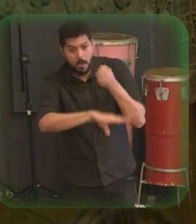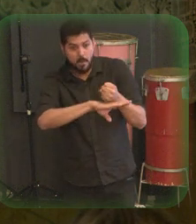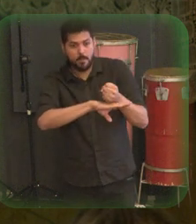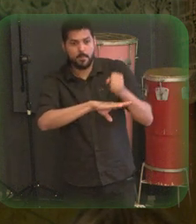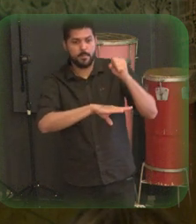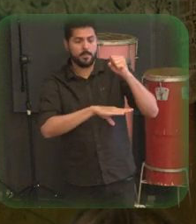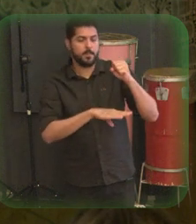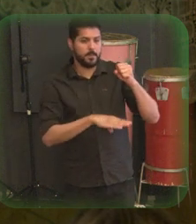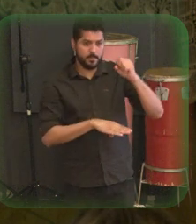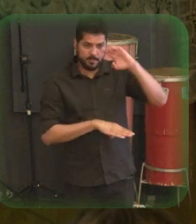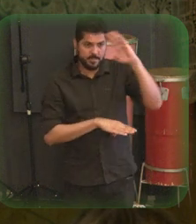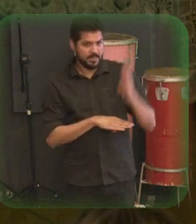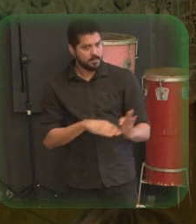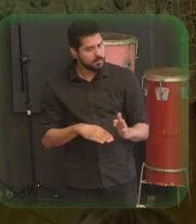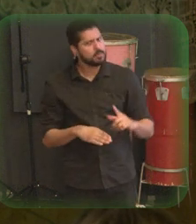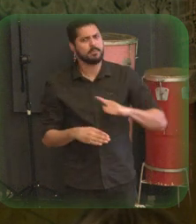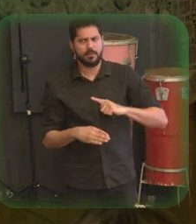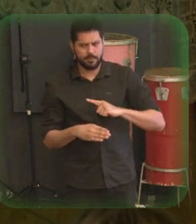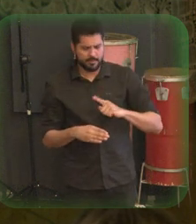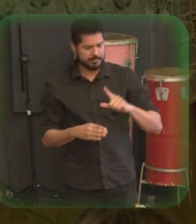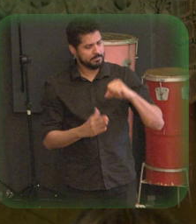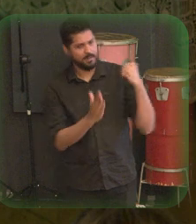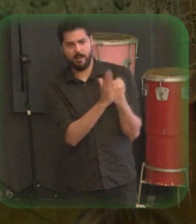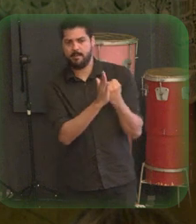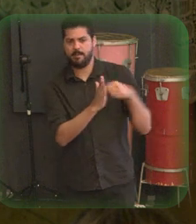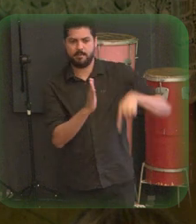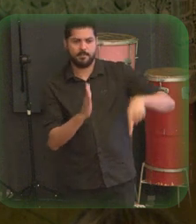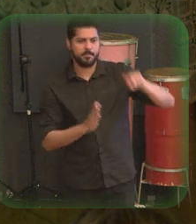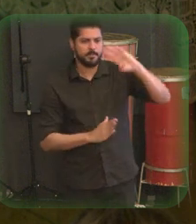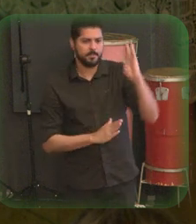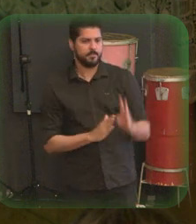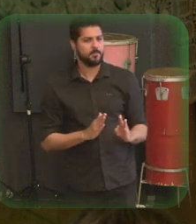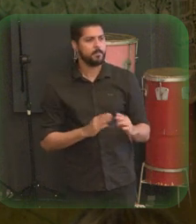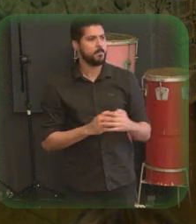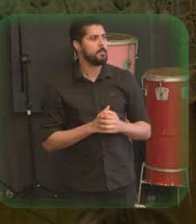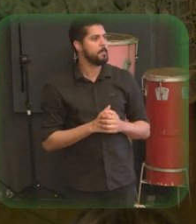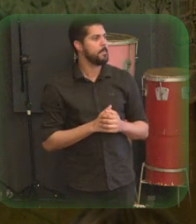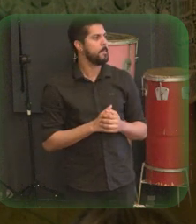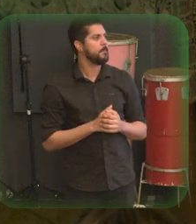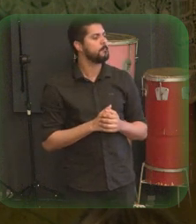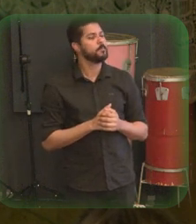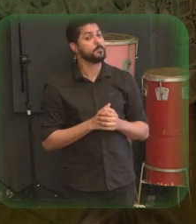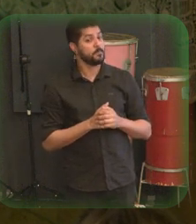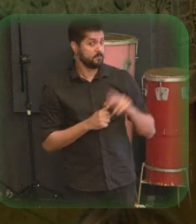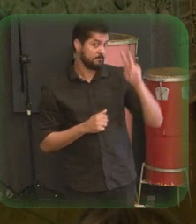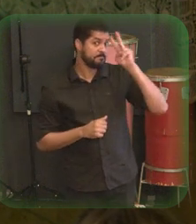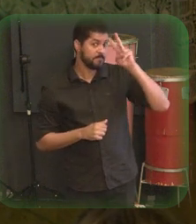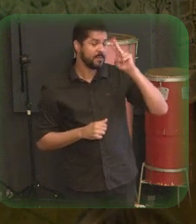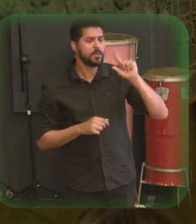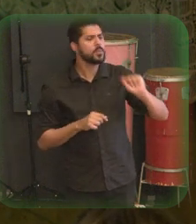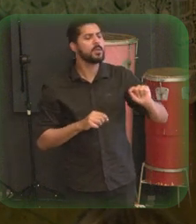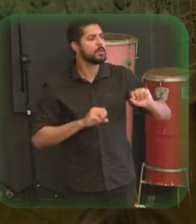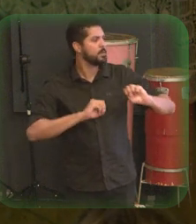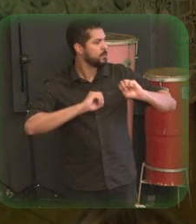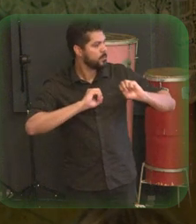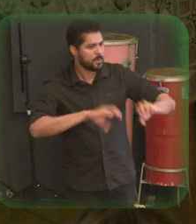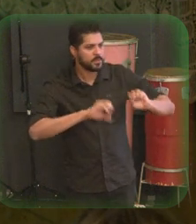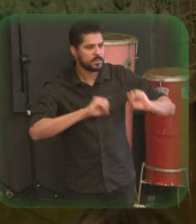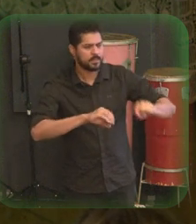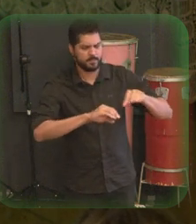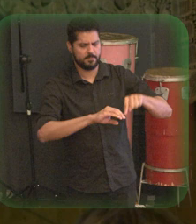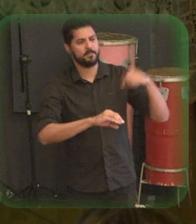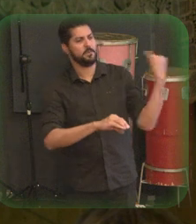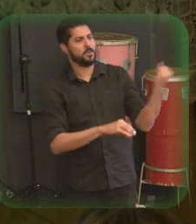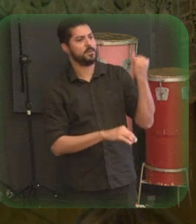Então, veja, por isso que nós precisamos cultivar a memória, por isso que a educação é importante. A educação, obviamente, é importante quando a